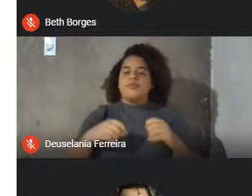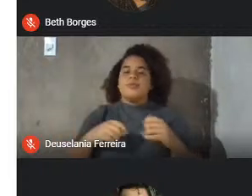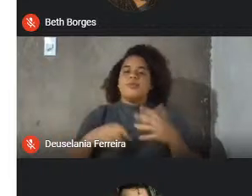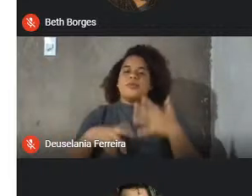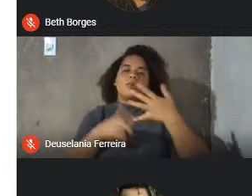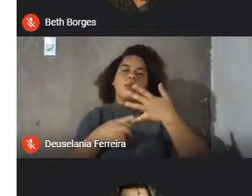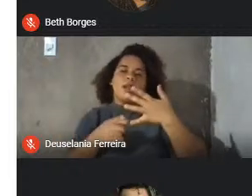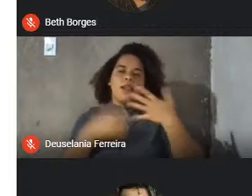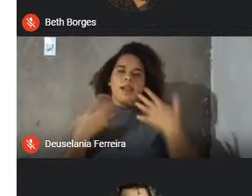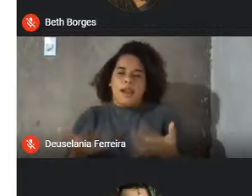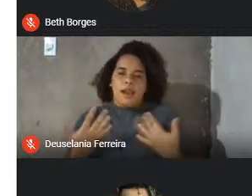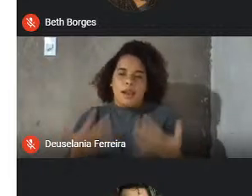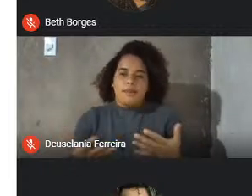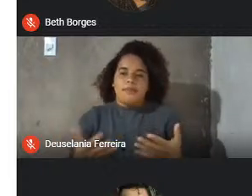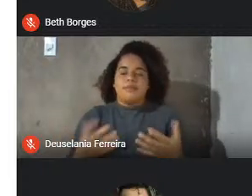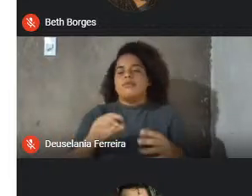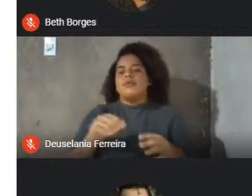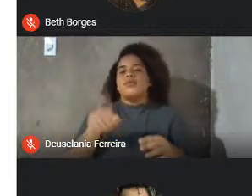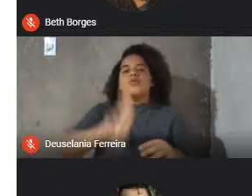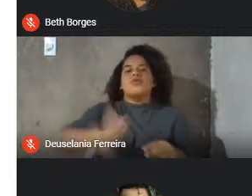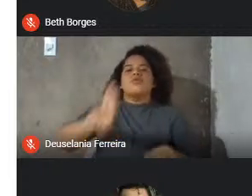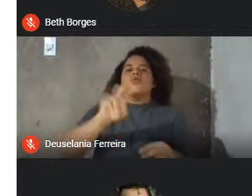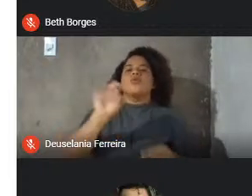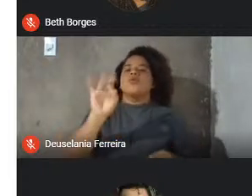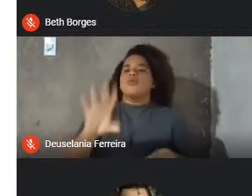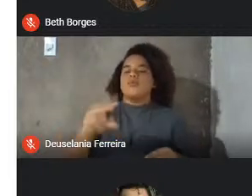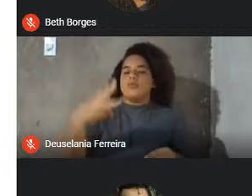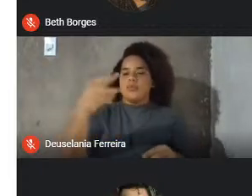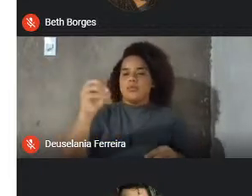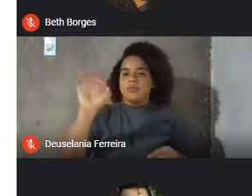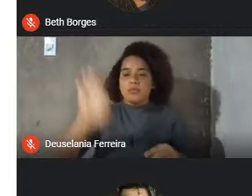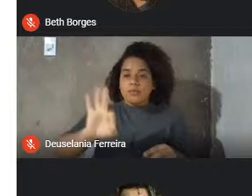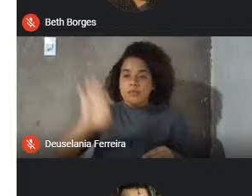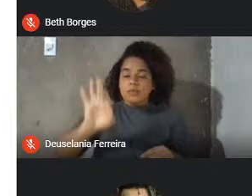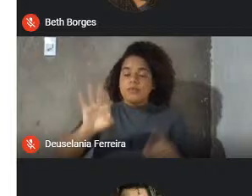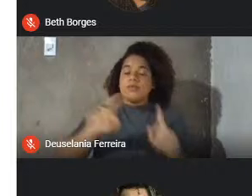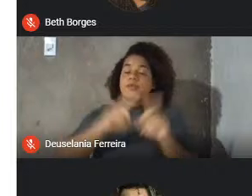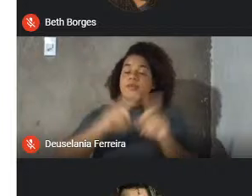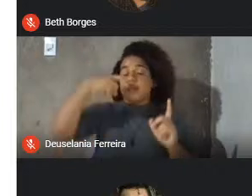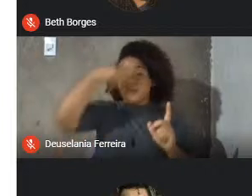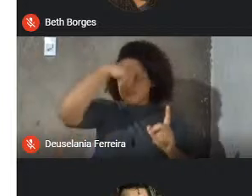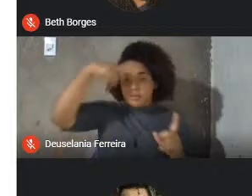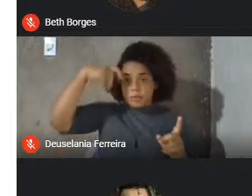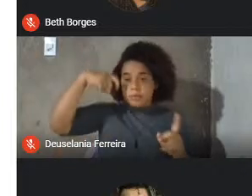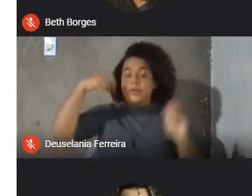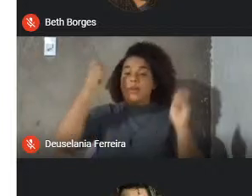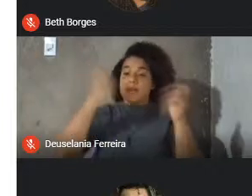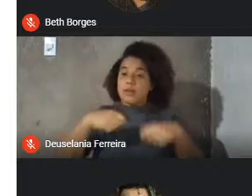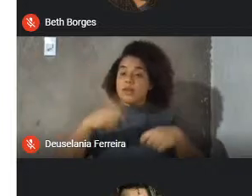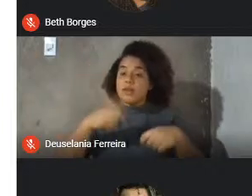nós estamos já utilizando no mínimo 30%, onde nós podemos, através da hipnose, chegar a